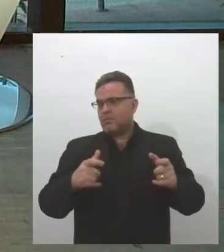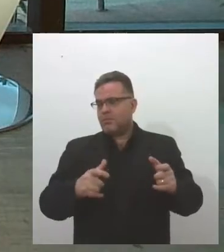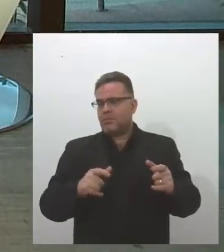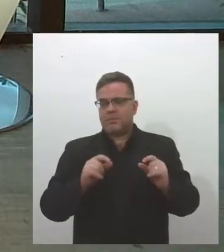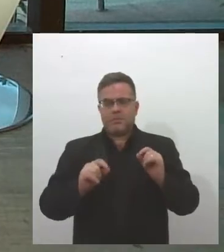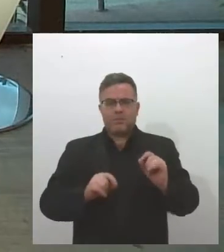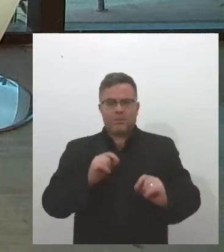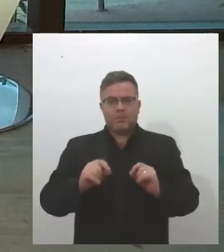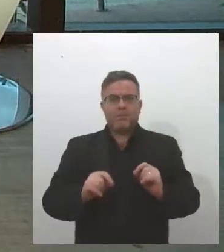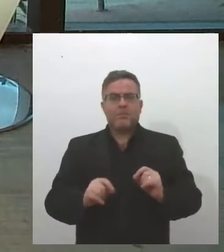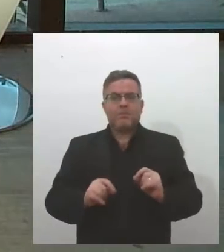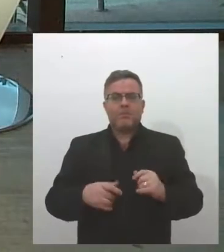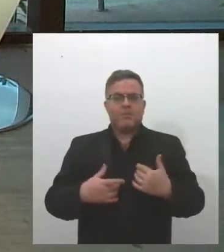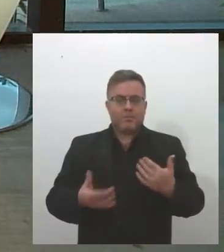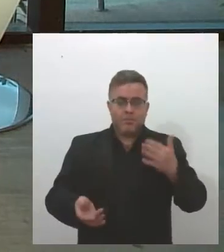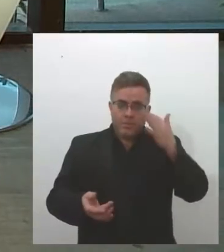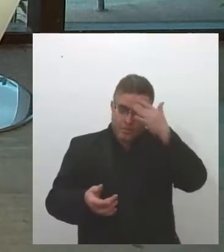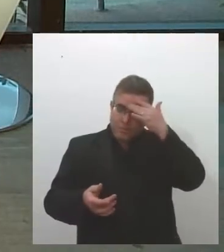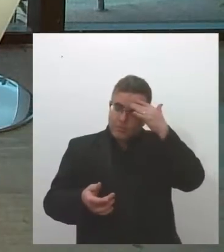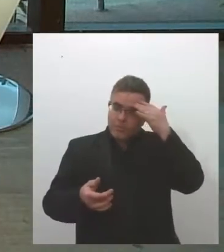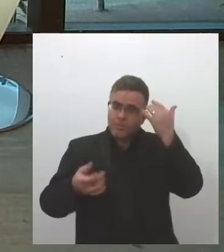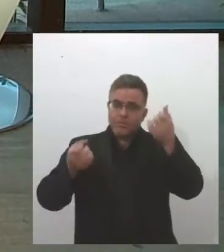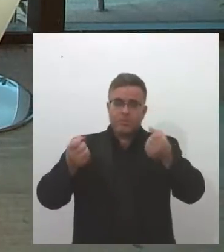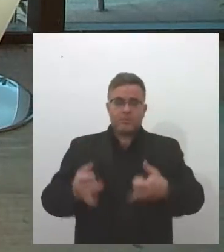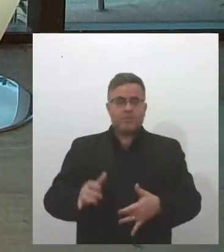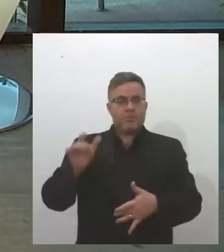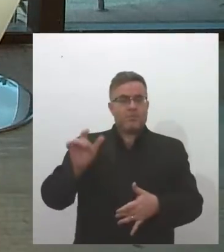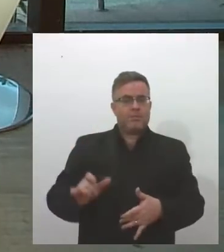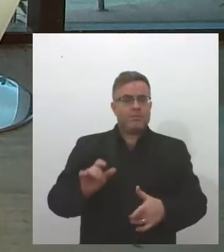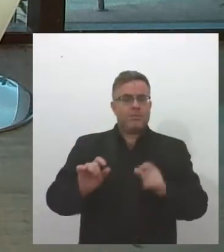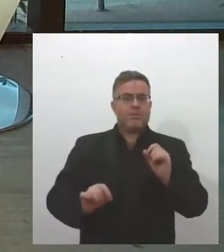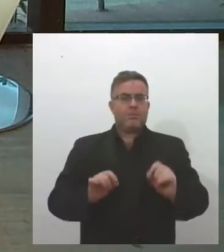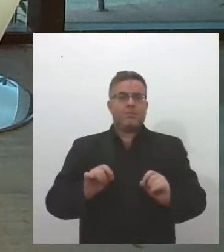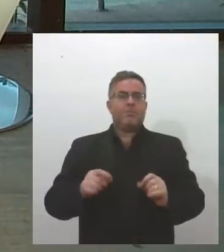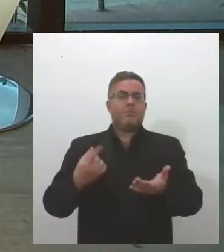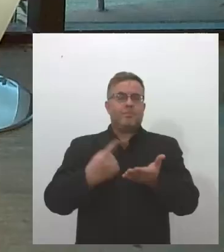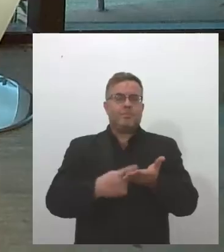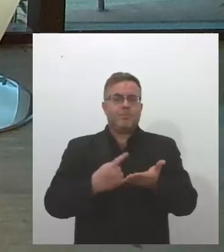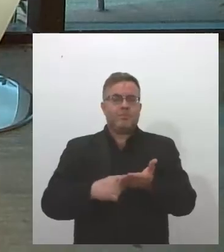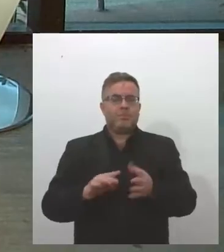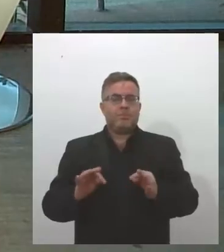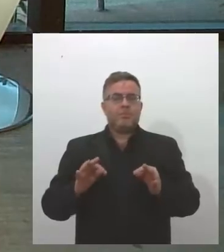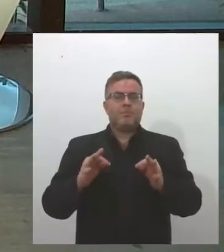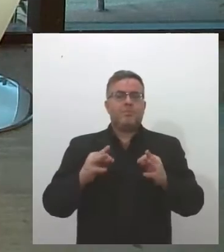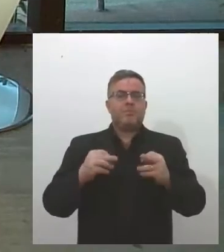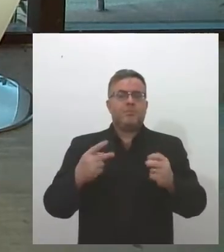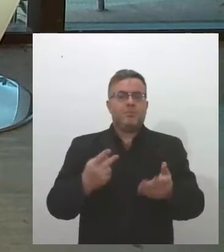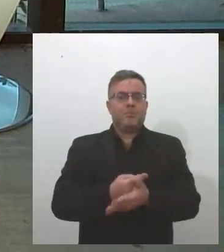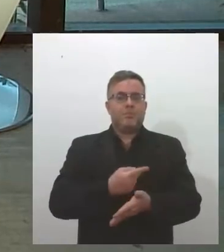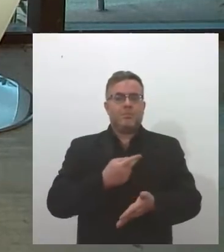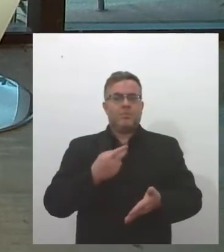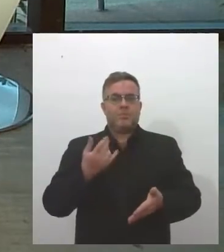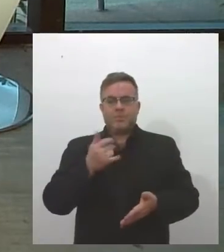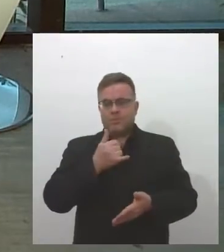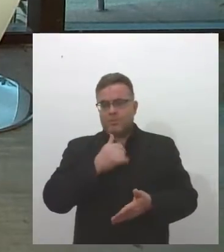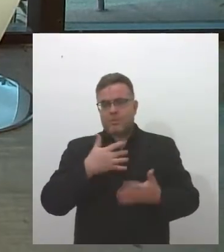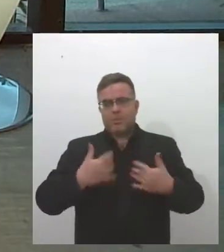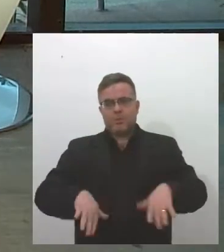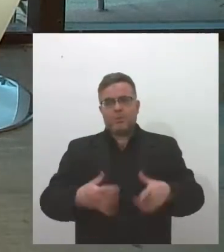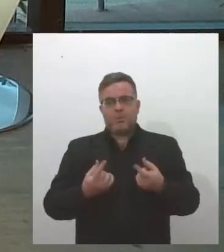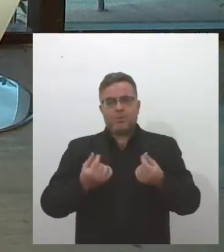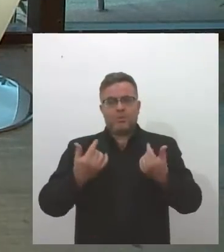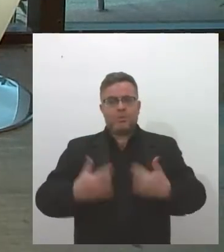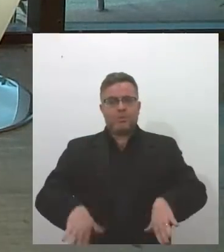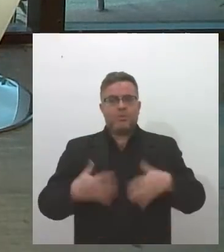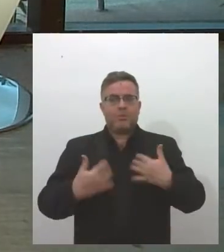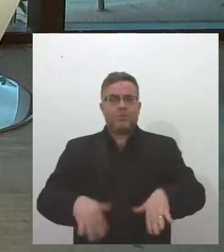pelo Brasil. A gente tem falado sobre isso sempre, né? De quanto isso impacta num todo, né? A energia mais cara, em todo um processo